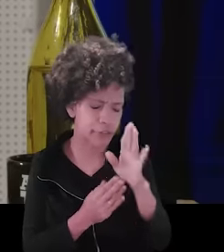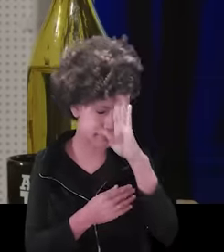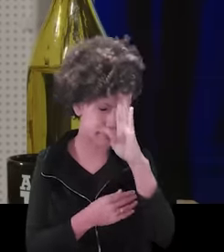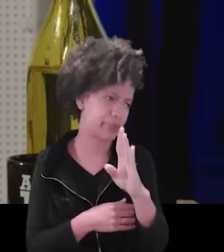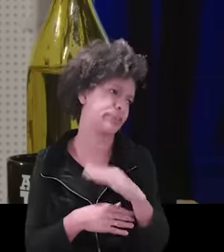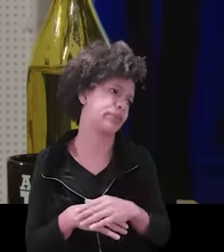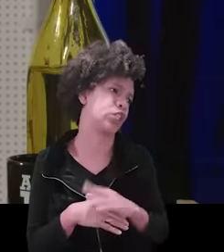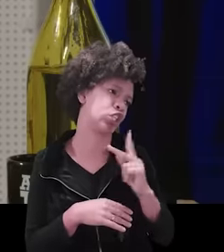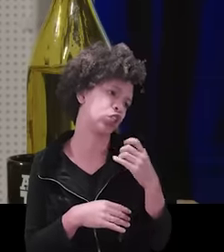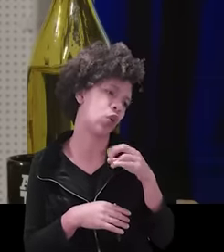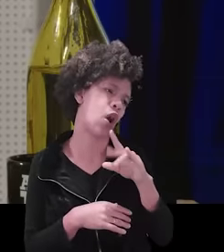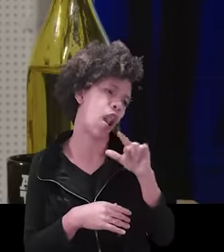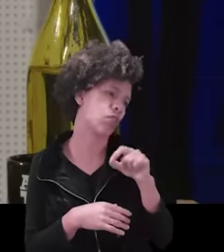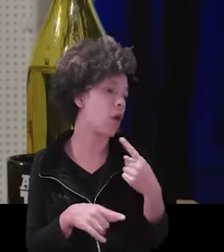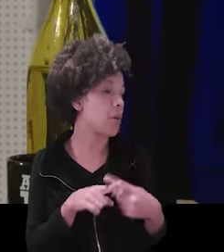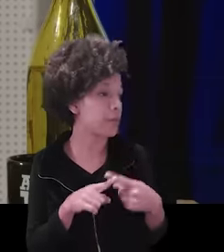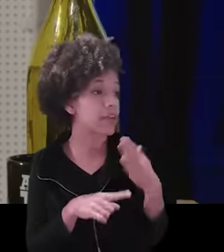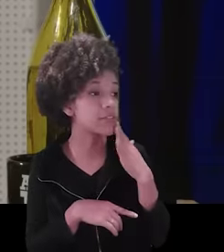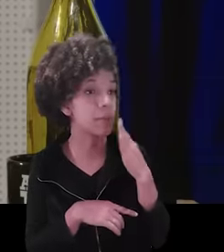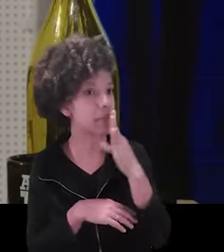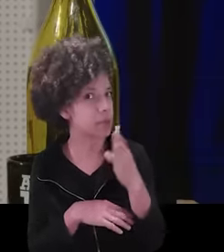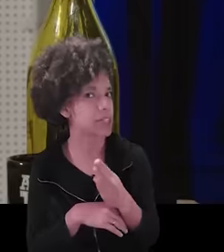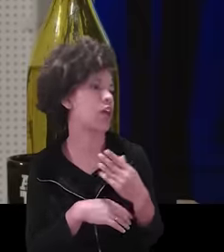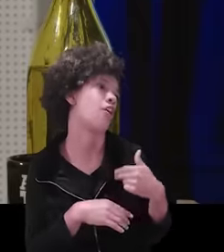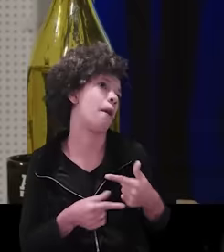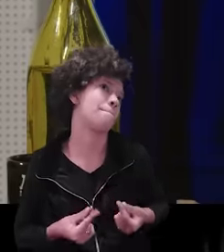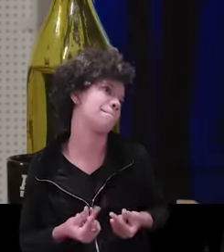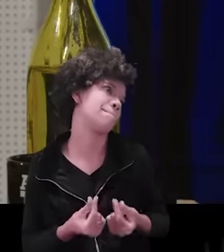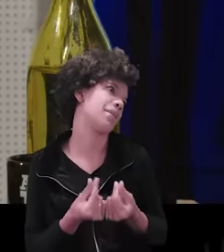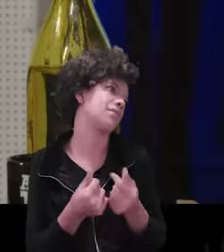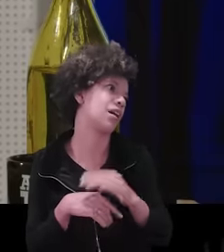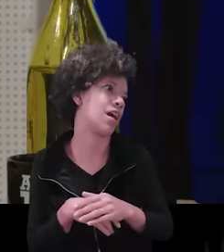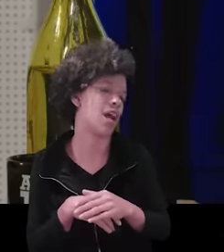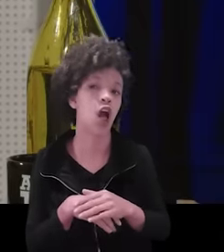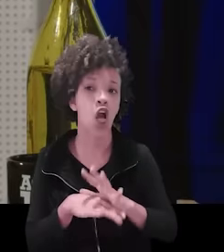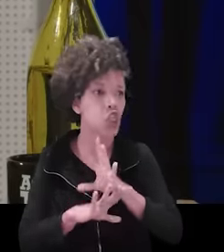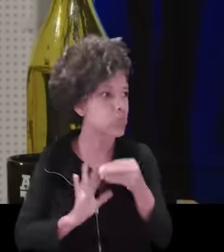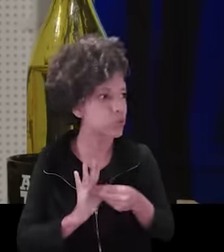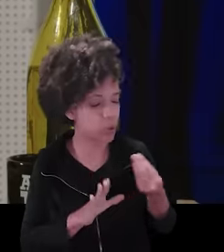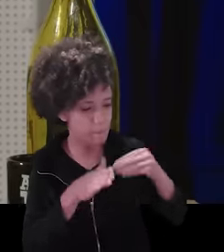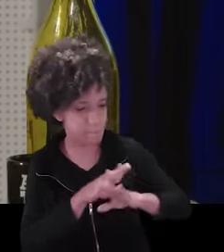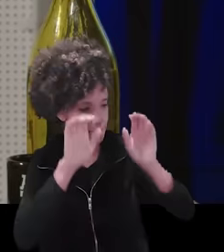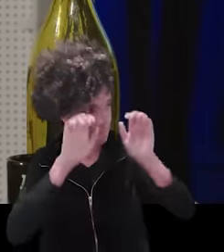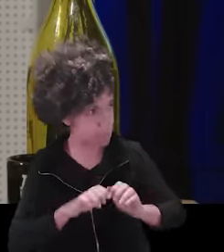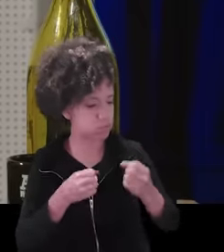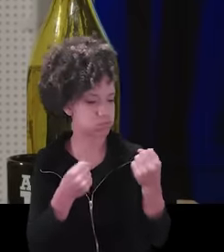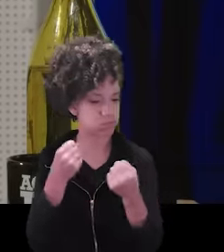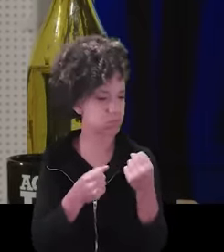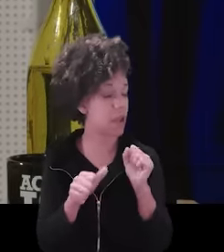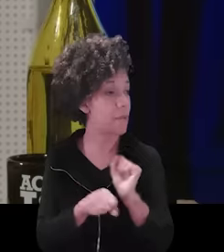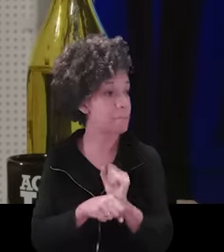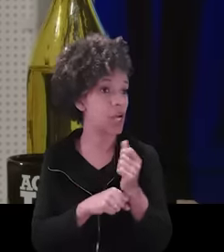muito principalmente Orlando Porque eles sabem que os brasileiros vão até gastar muito pega tudo que compra pois no